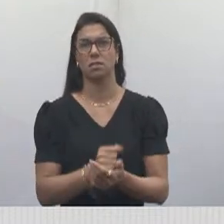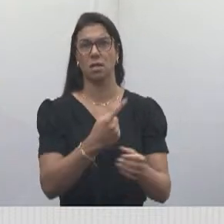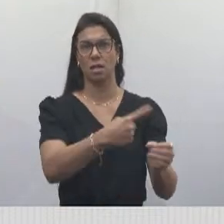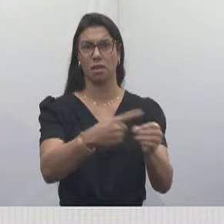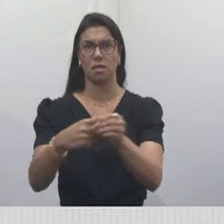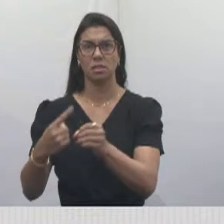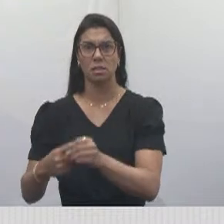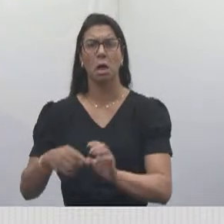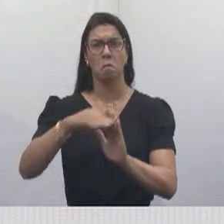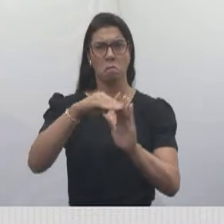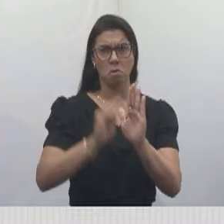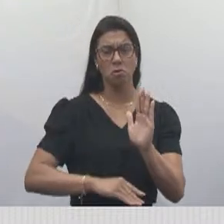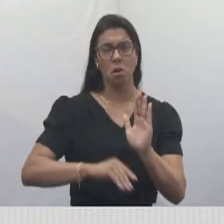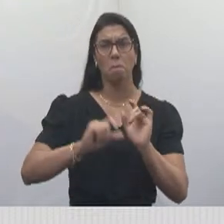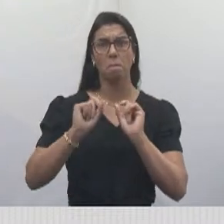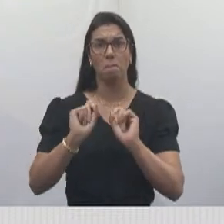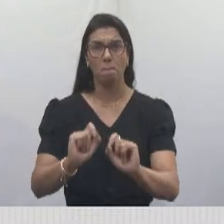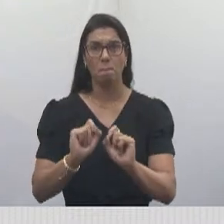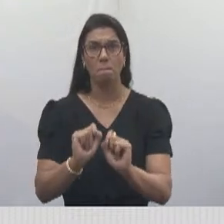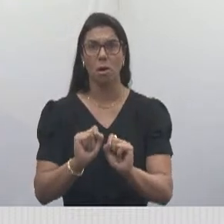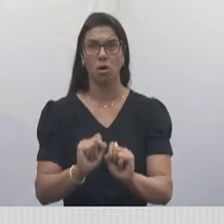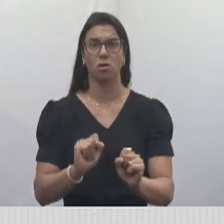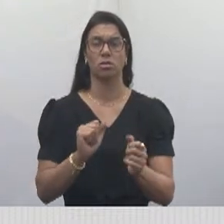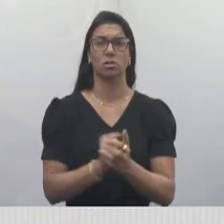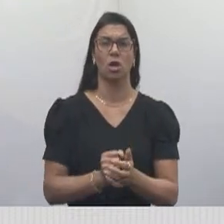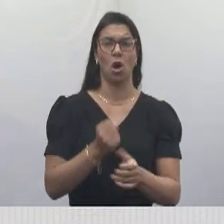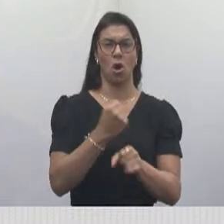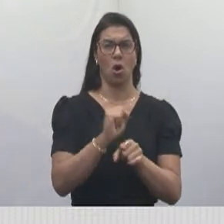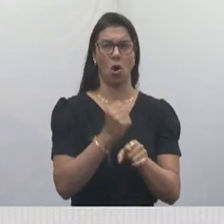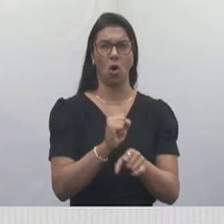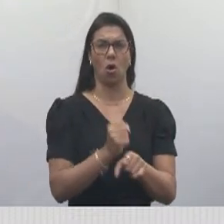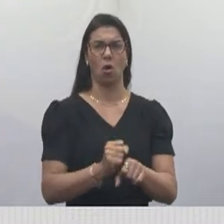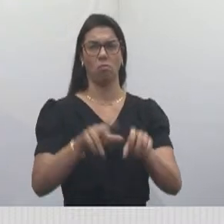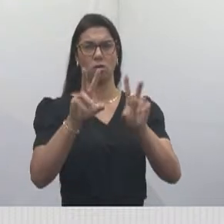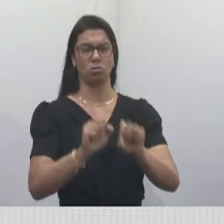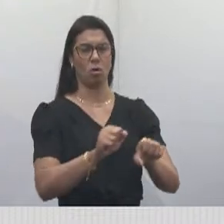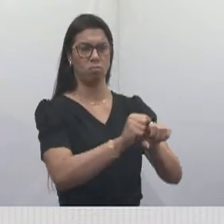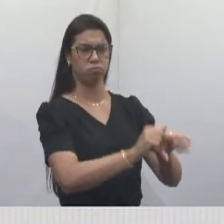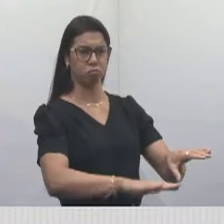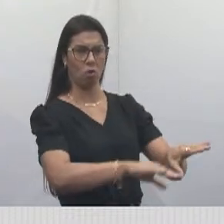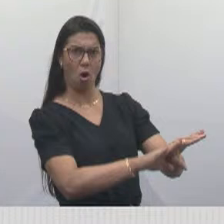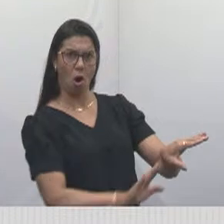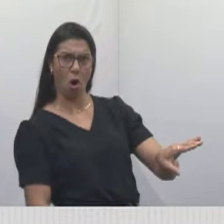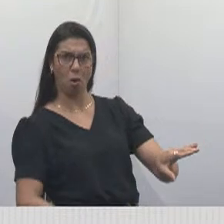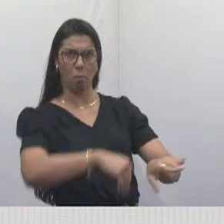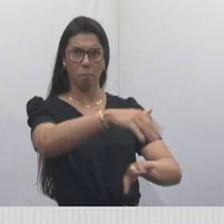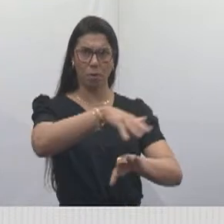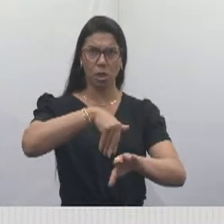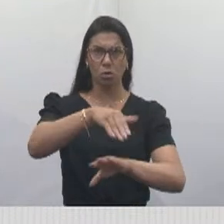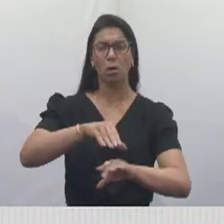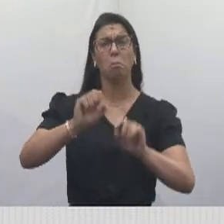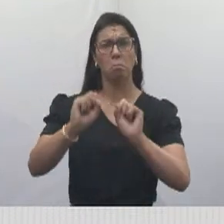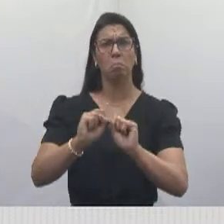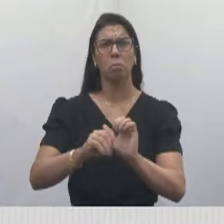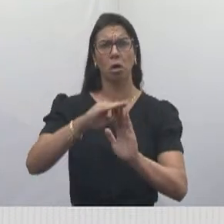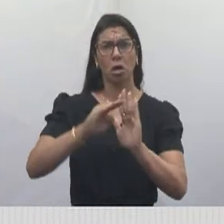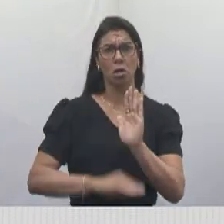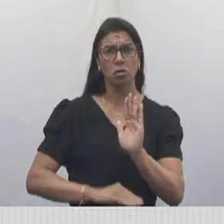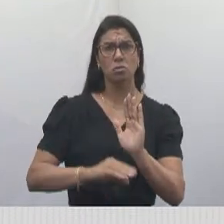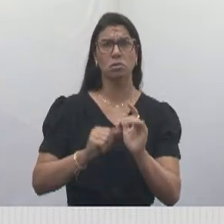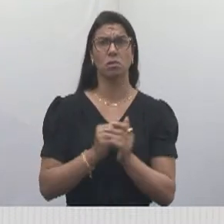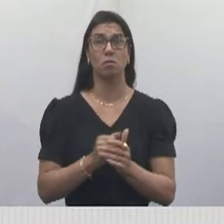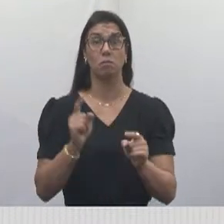o nível. Obras importantes de mobilidade, como rebaixamento, como guia, como pintura, a gente pode reduzir. E reduziu por quê?